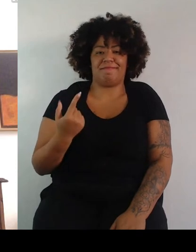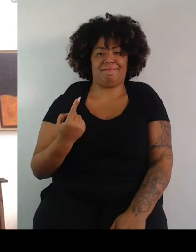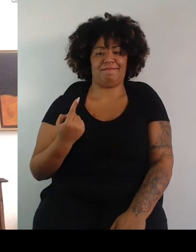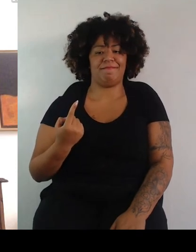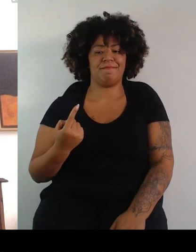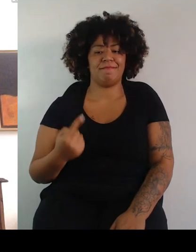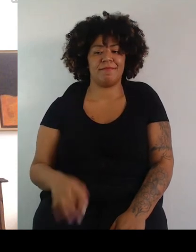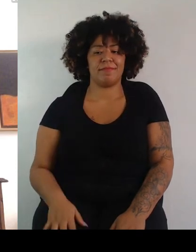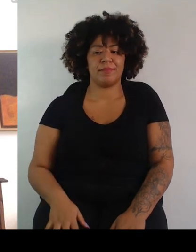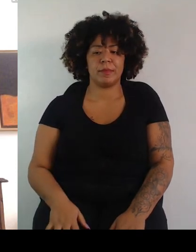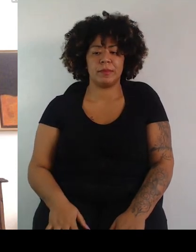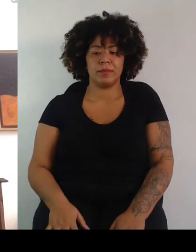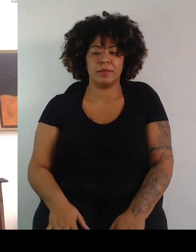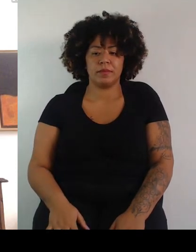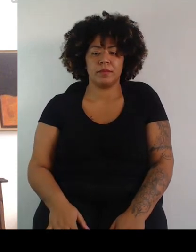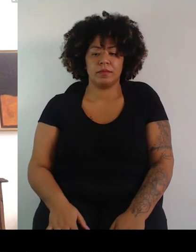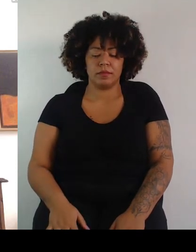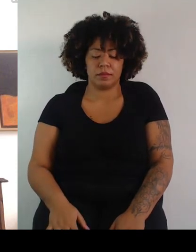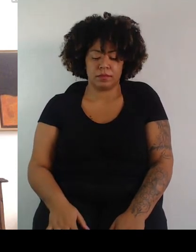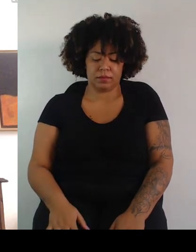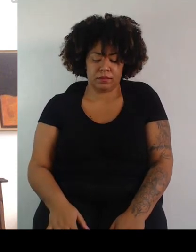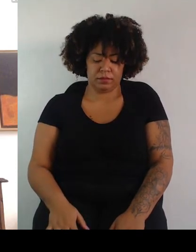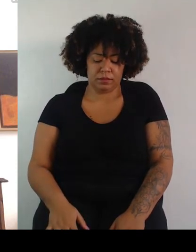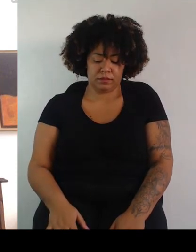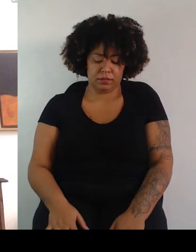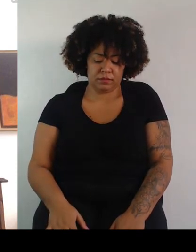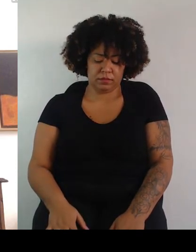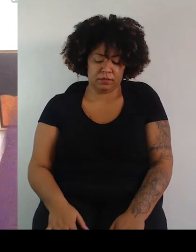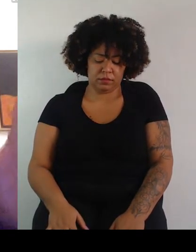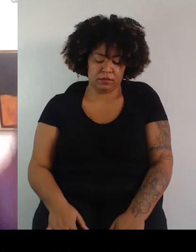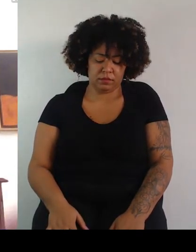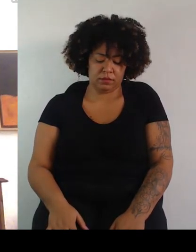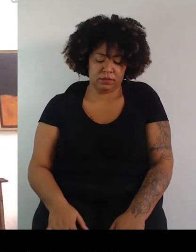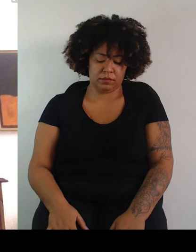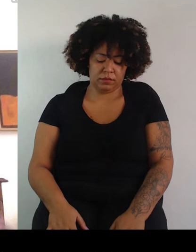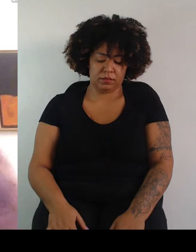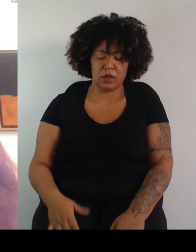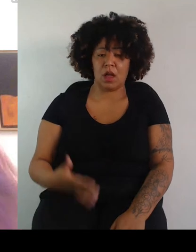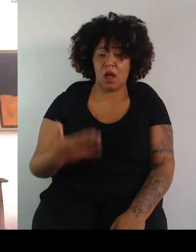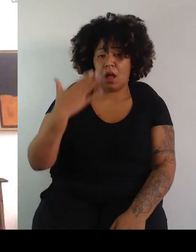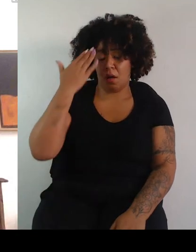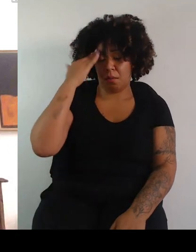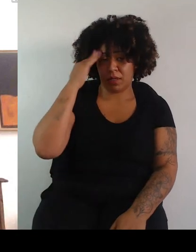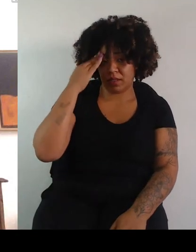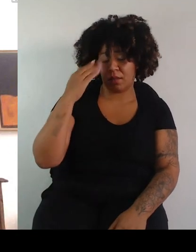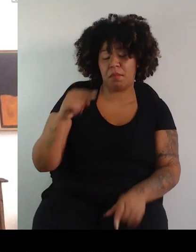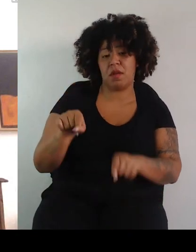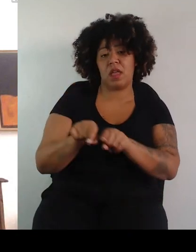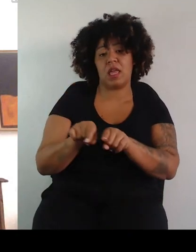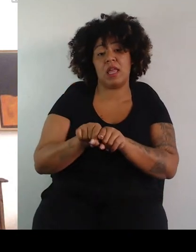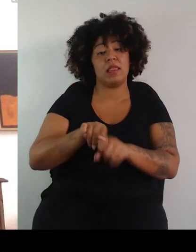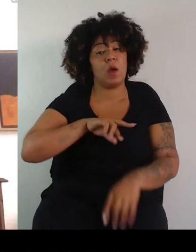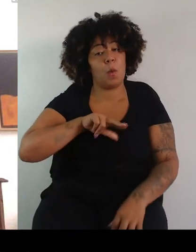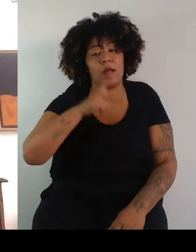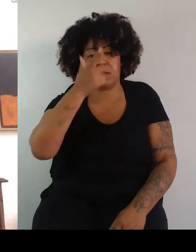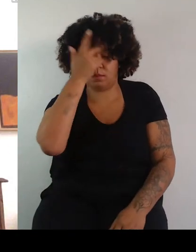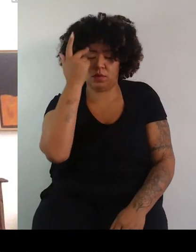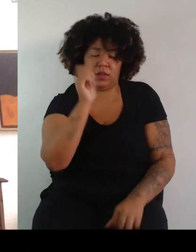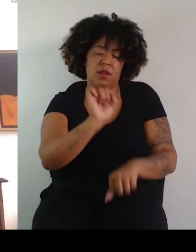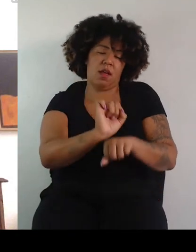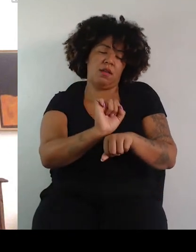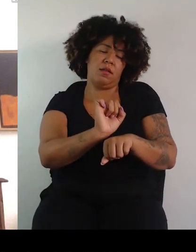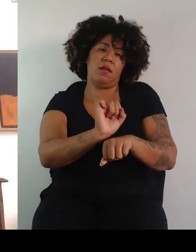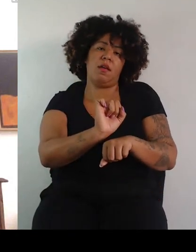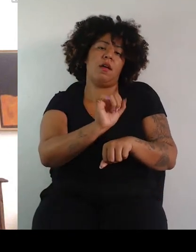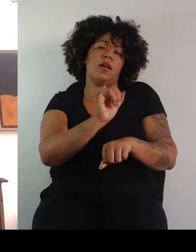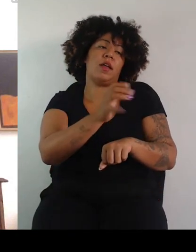eu percebo eu entendo que isso não é exatamente o que as pessoas esperam ouvir de ser Ah não ele